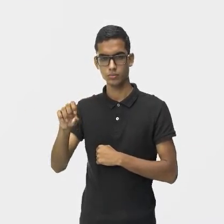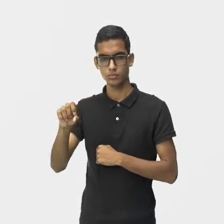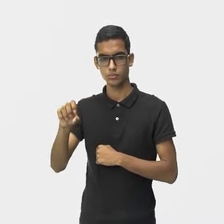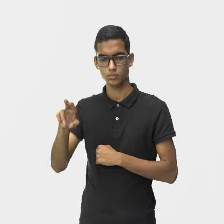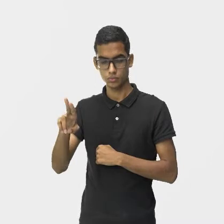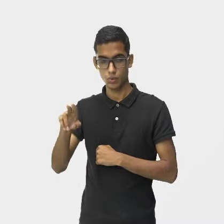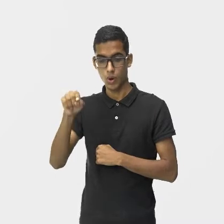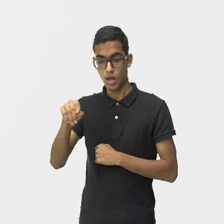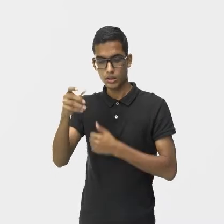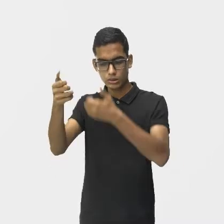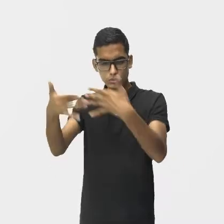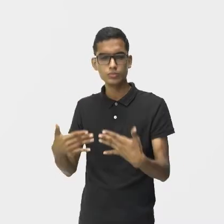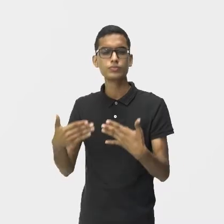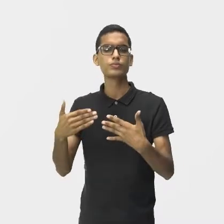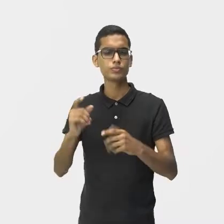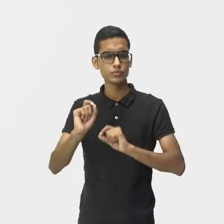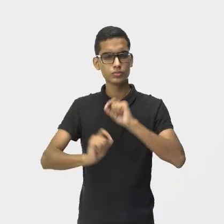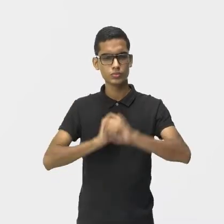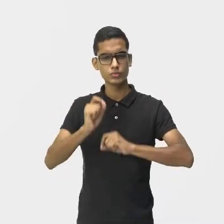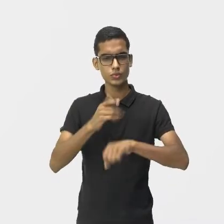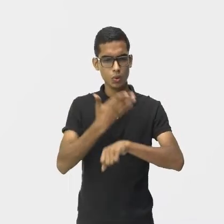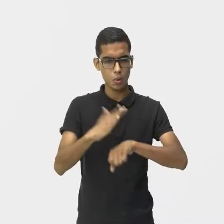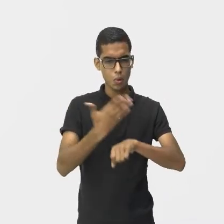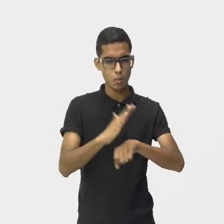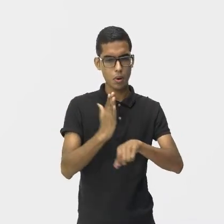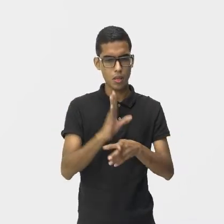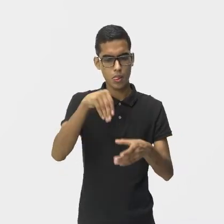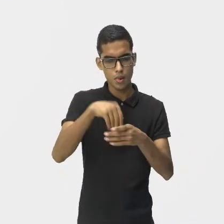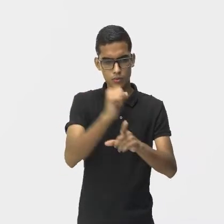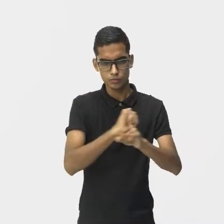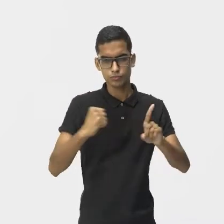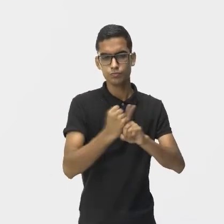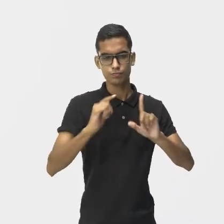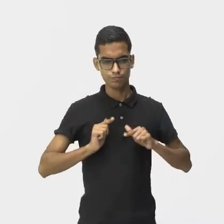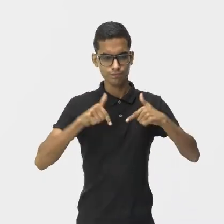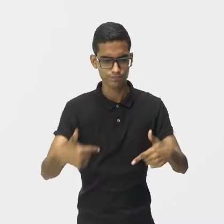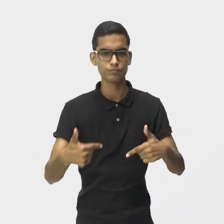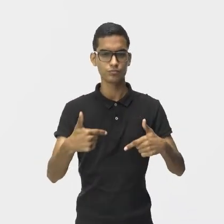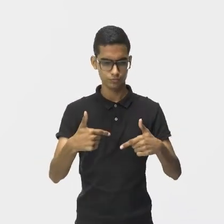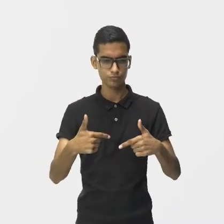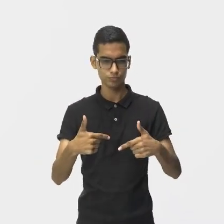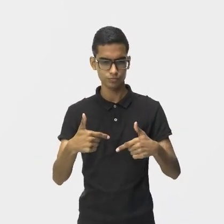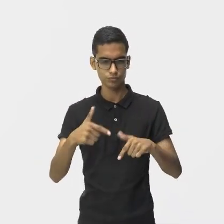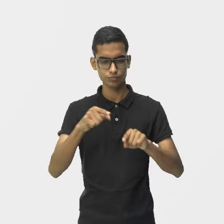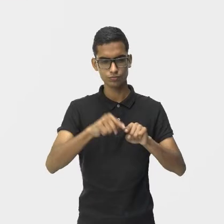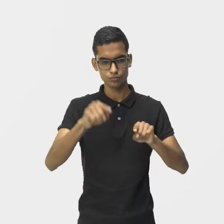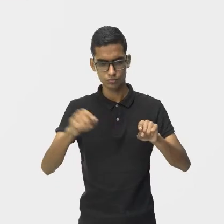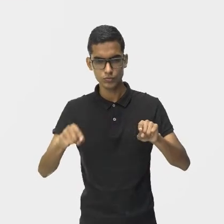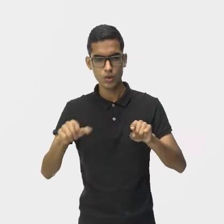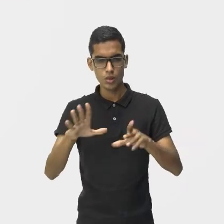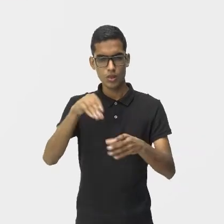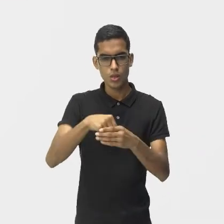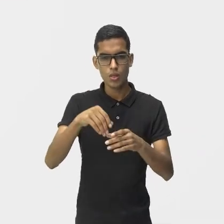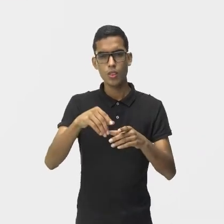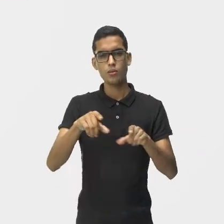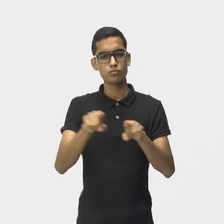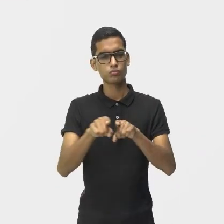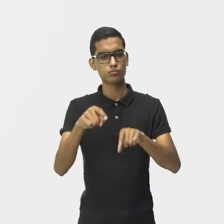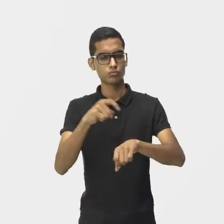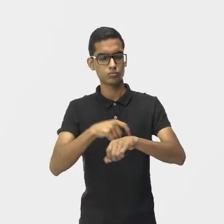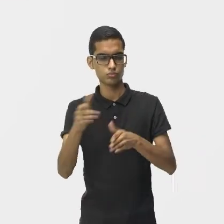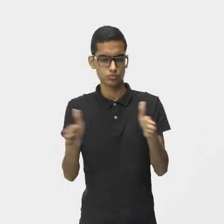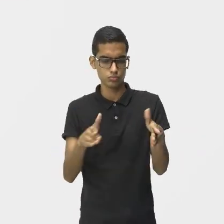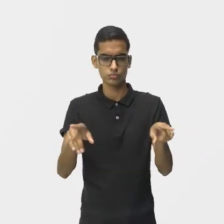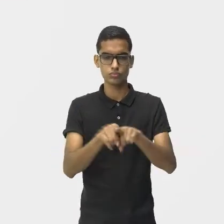como aptidões sociais variáveis no tempo e no espaço, transferíveis,